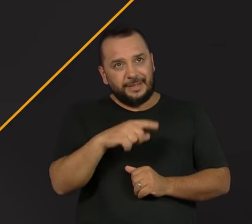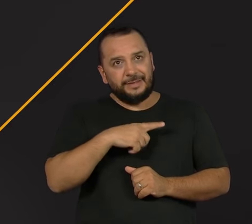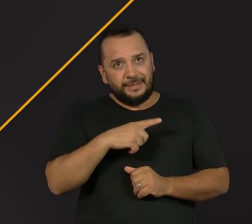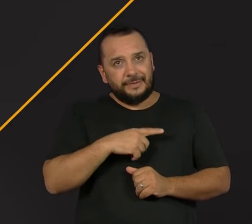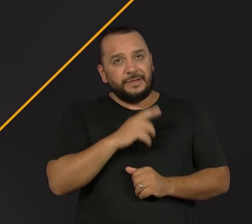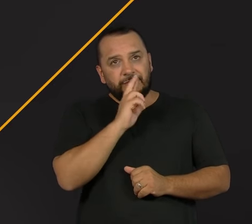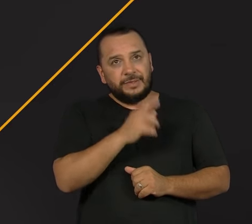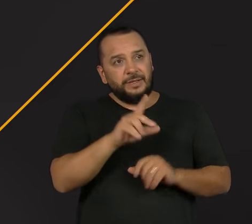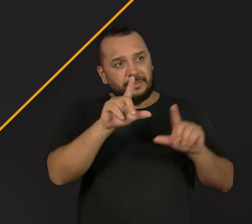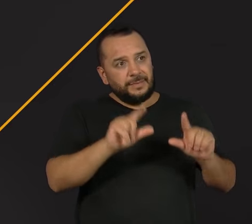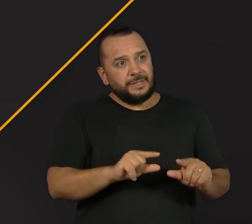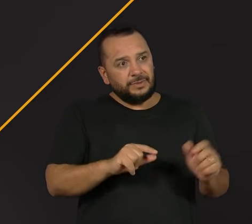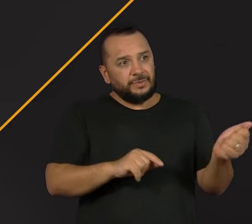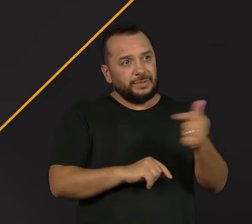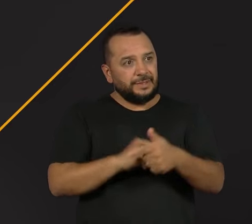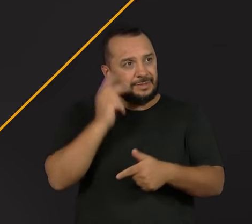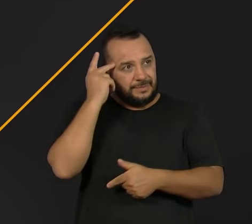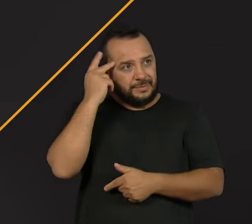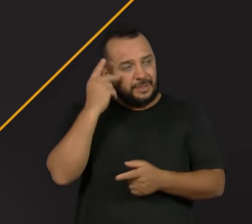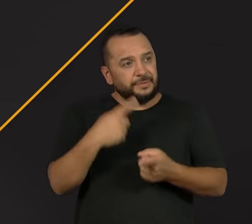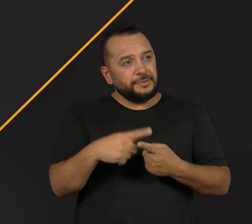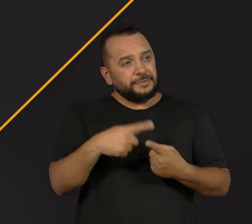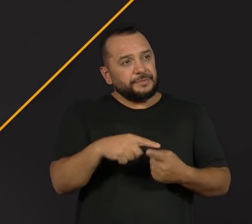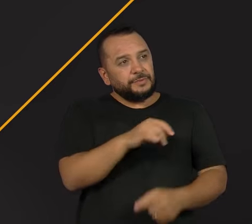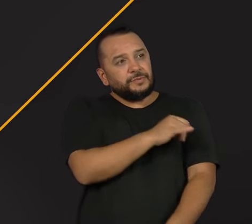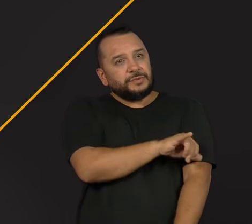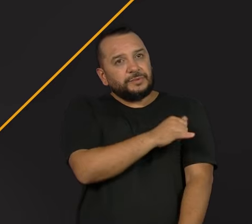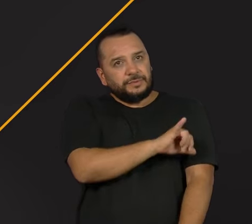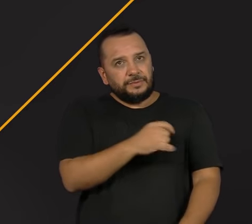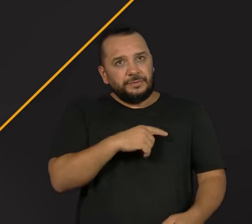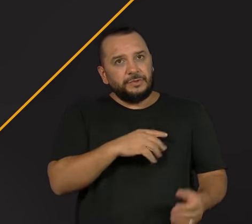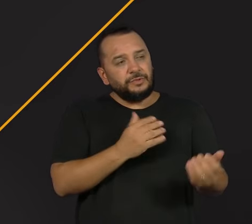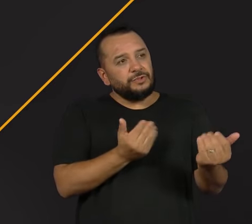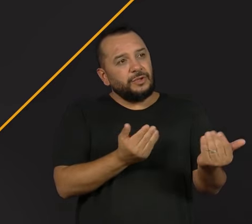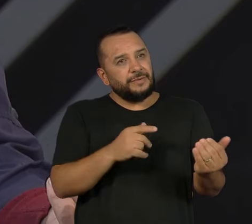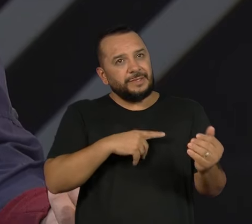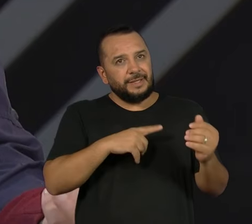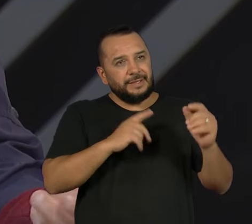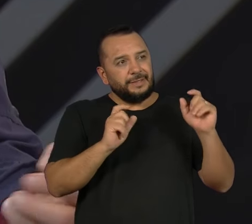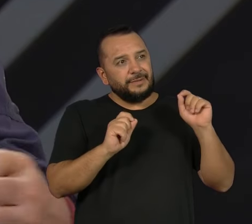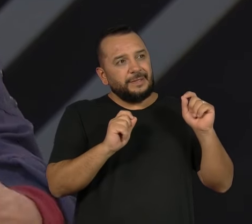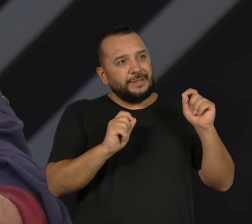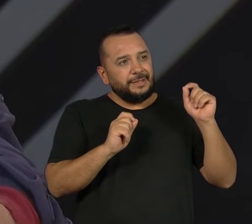São Paulo, porque no Rio o jovem ele tem uma expressão